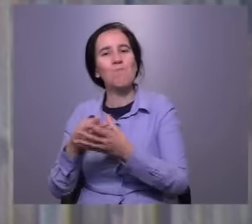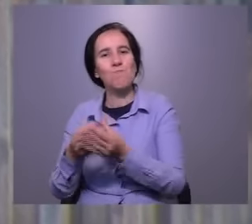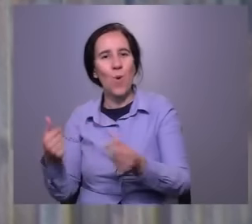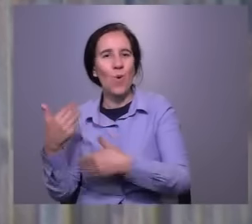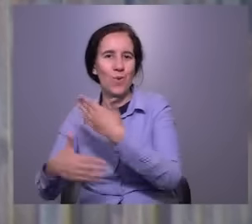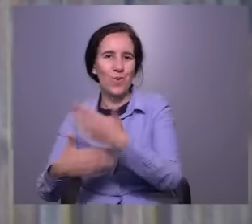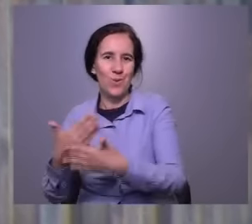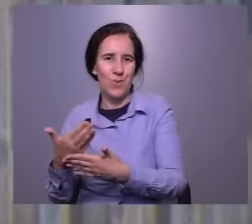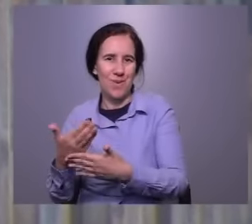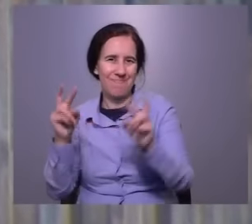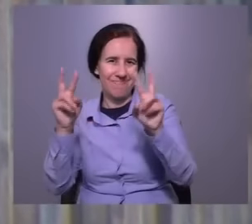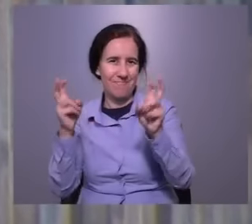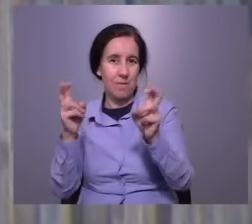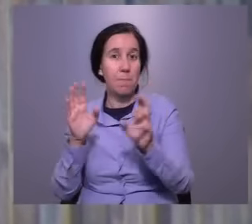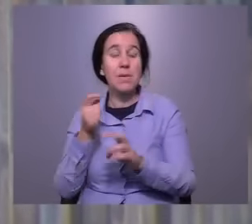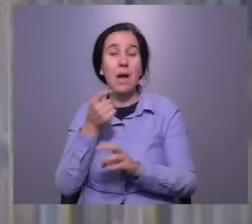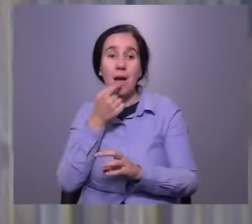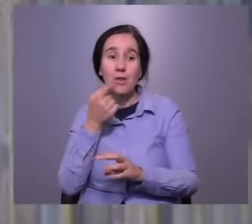nós.